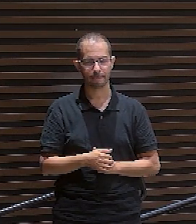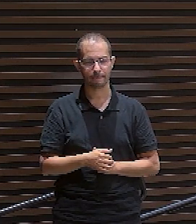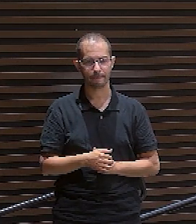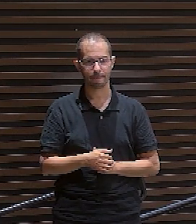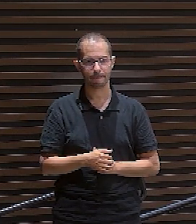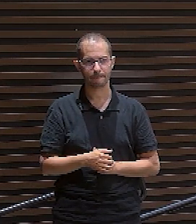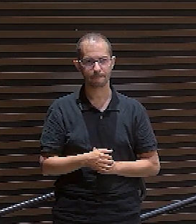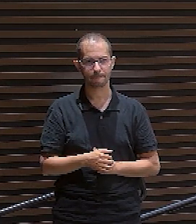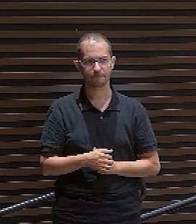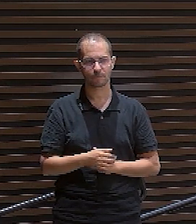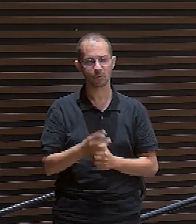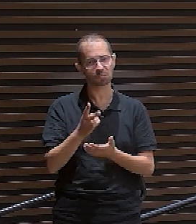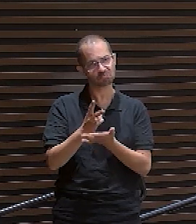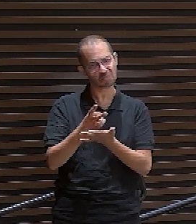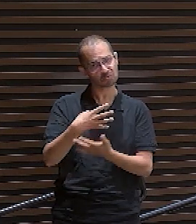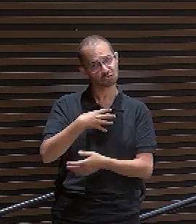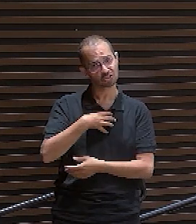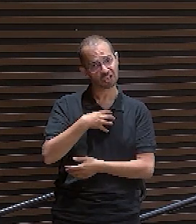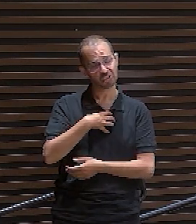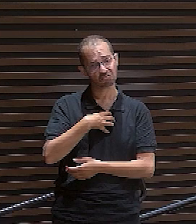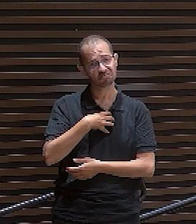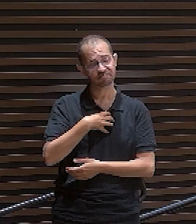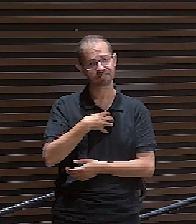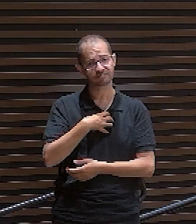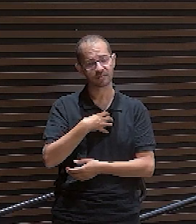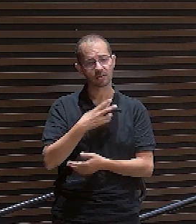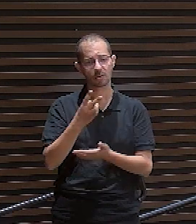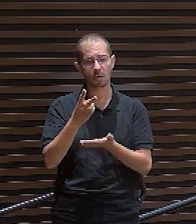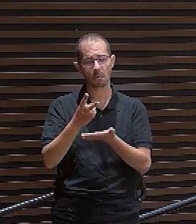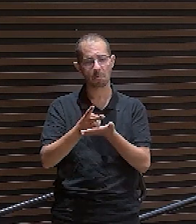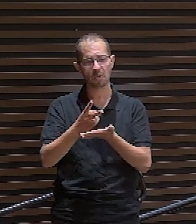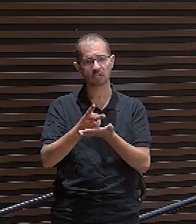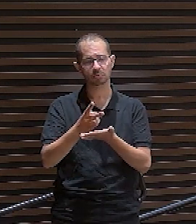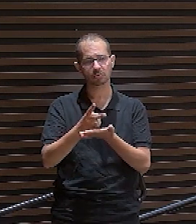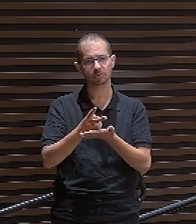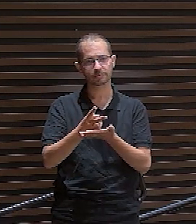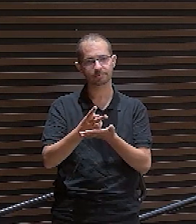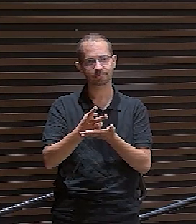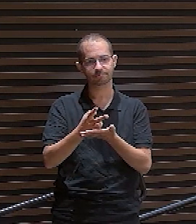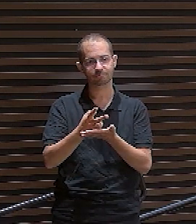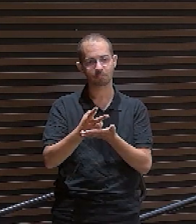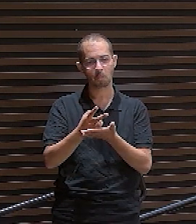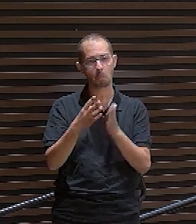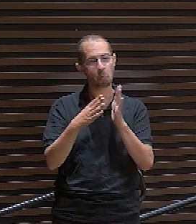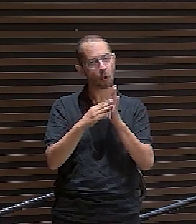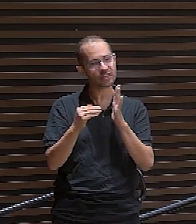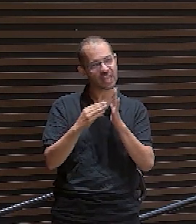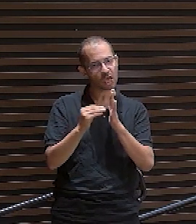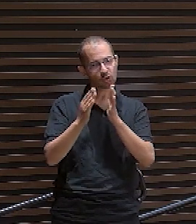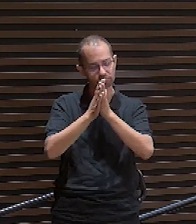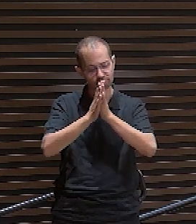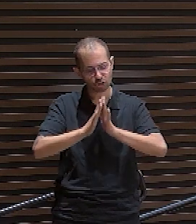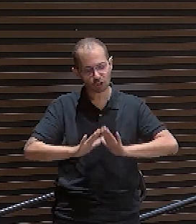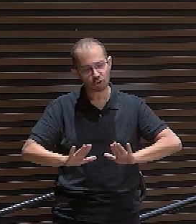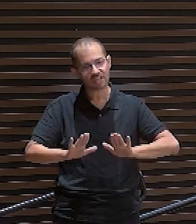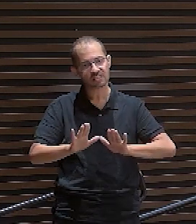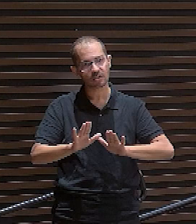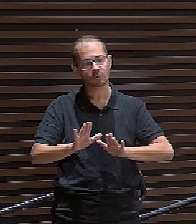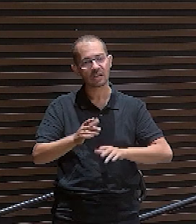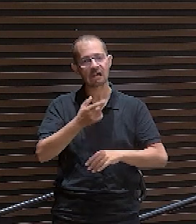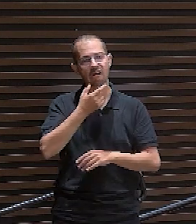o mesmo sotaque, a mesma pegada de adoração lá